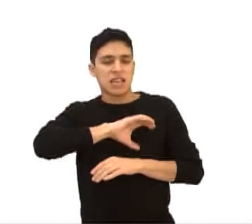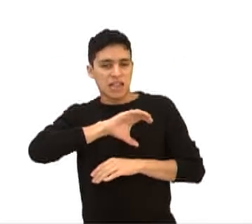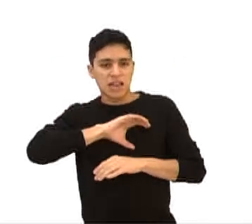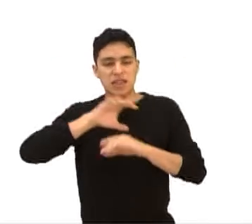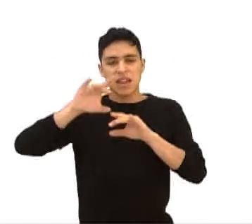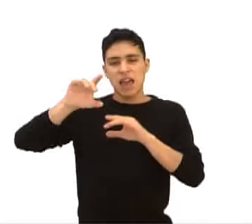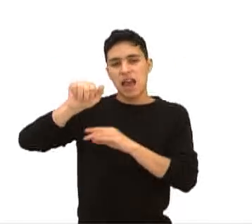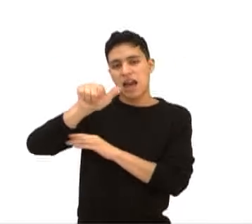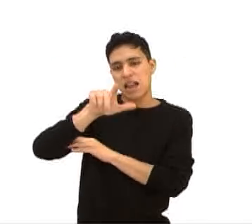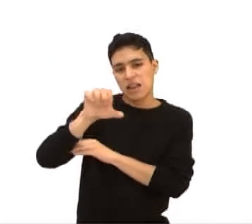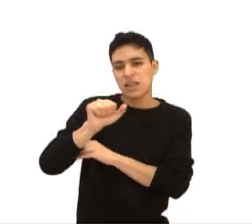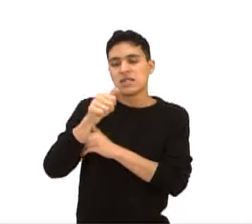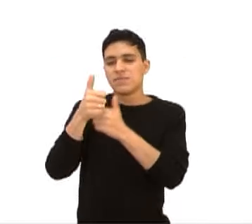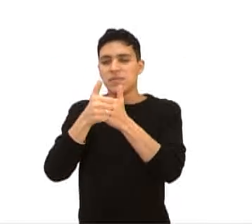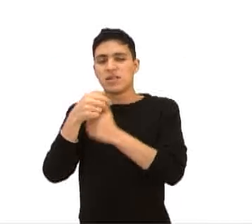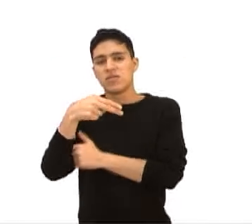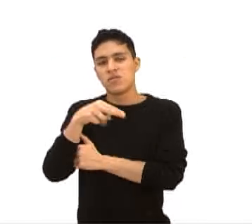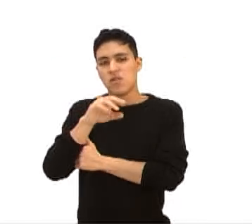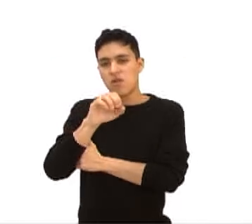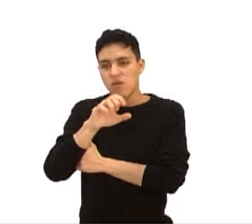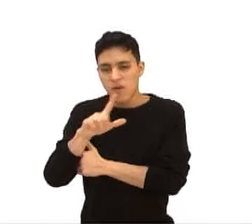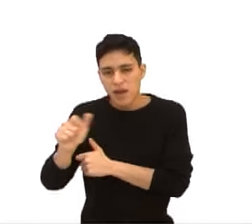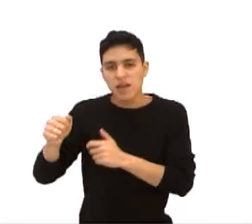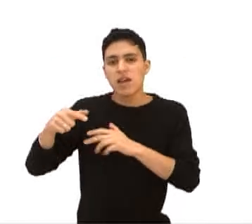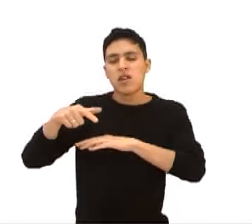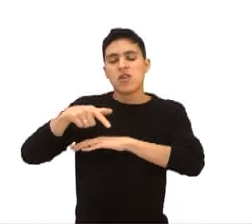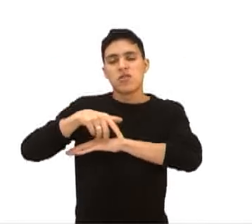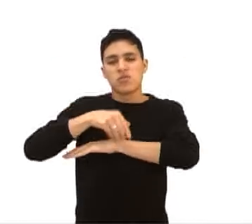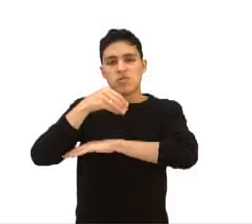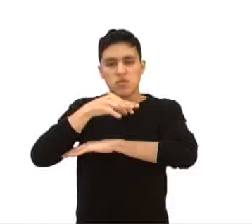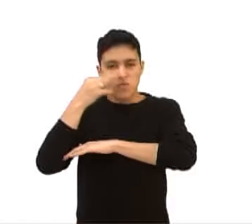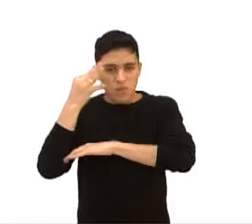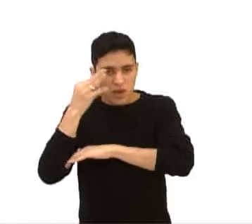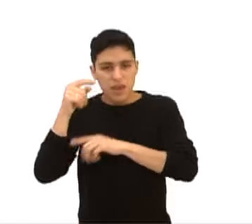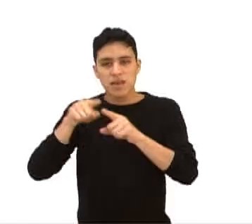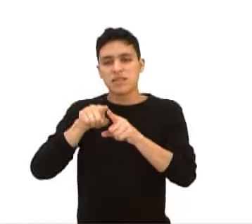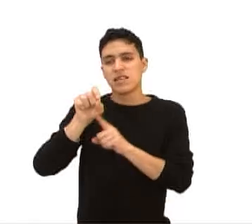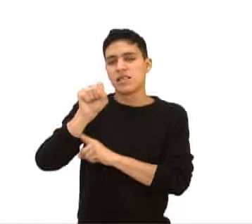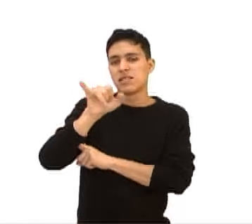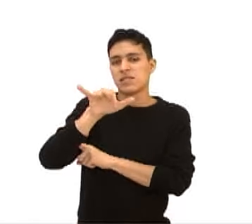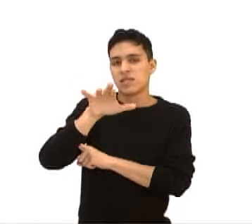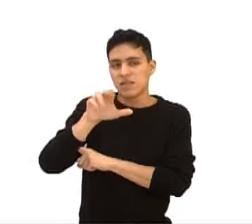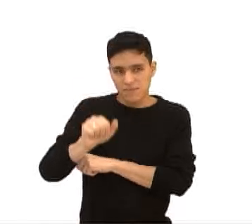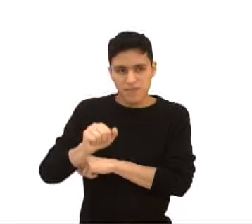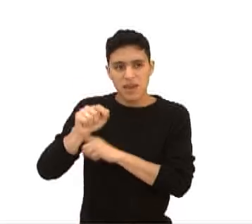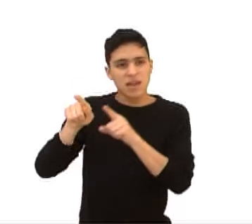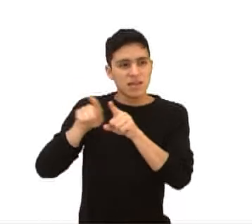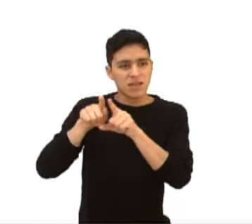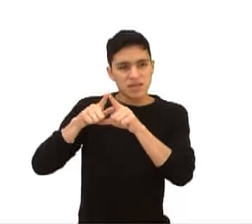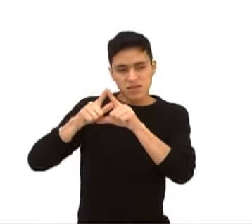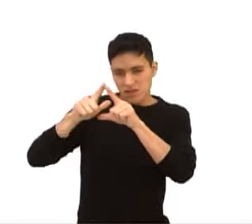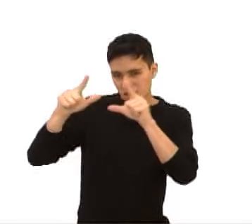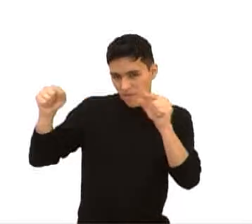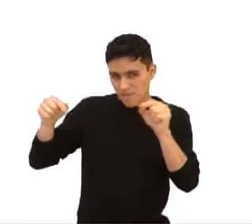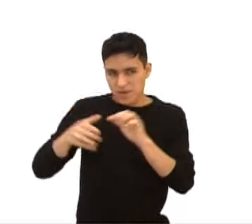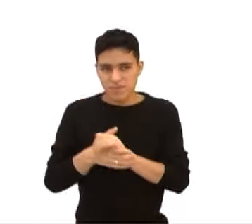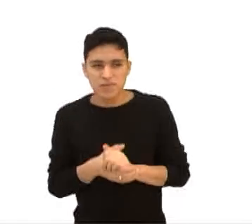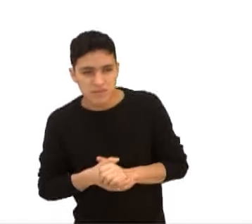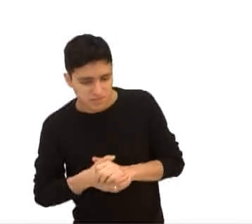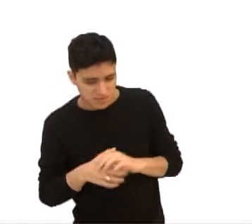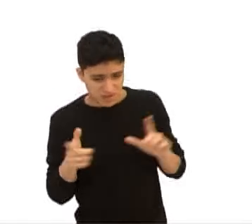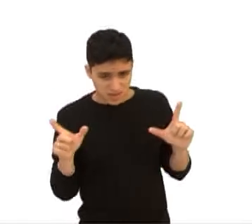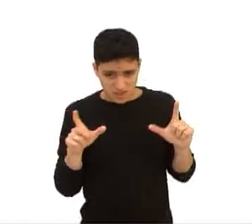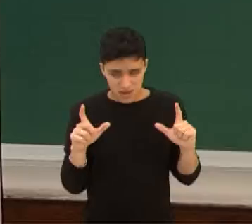Groenlândia, parte da Noruega, Suécia, Finlândia, Sibéria e Japão. Então perceba que é uma extensa faixa